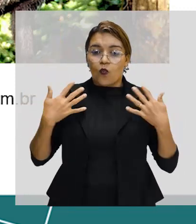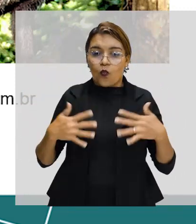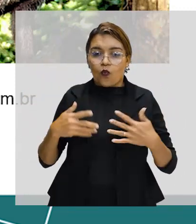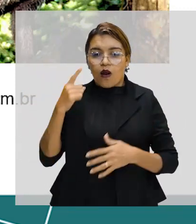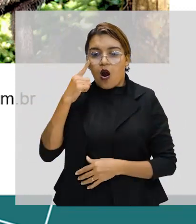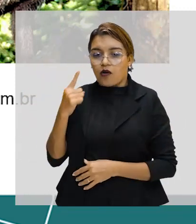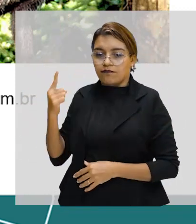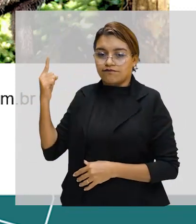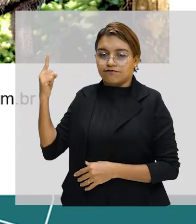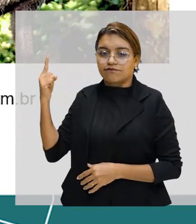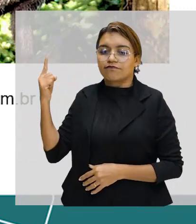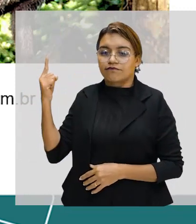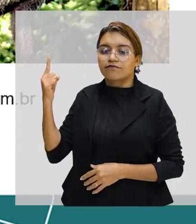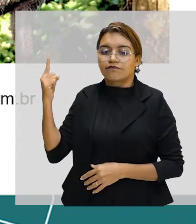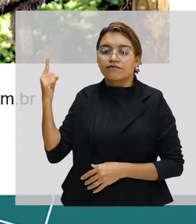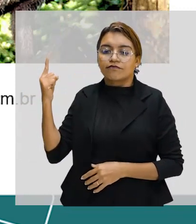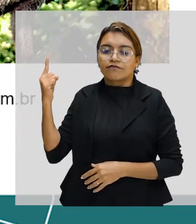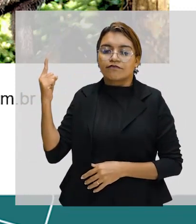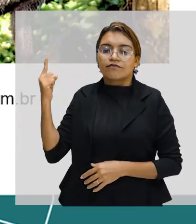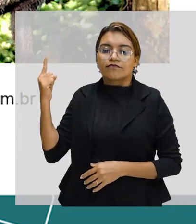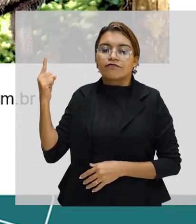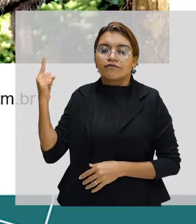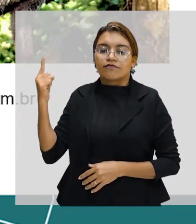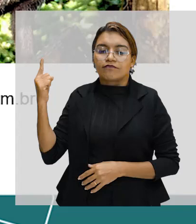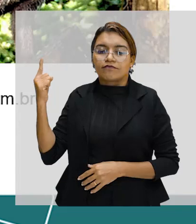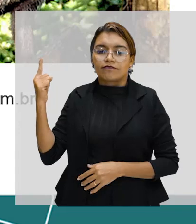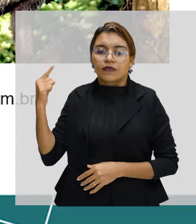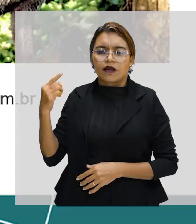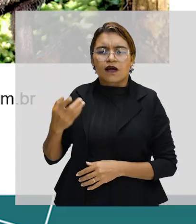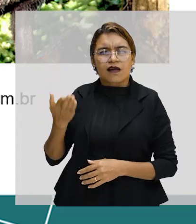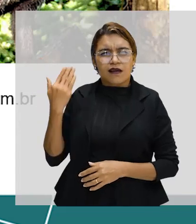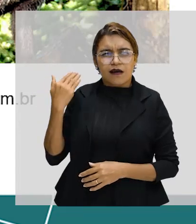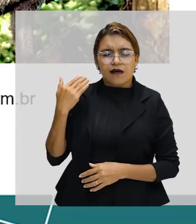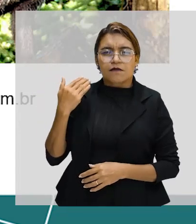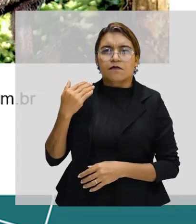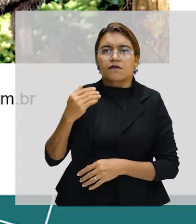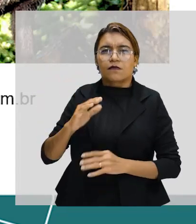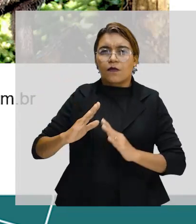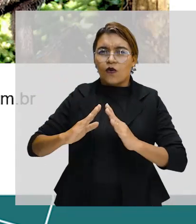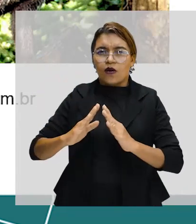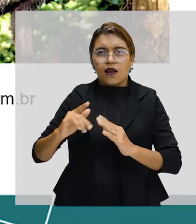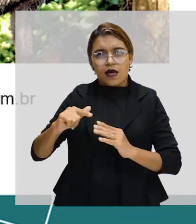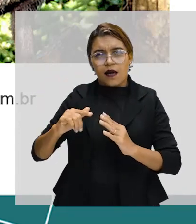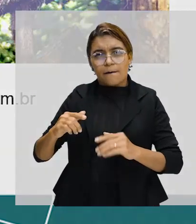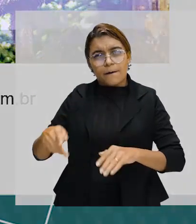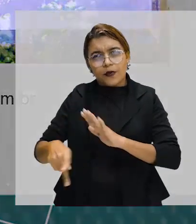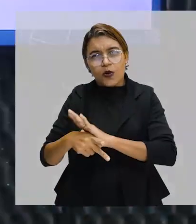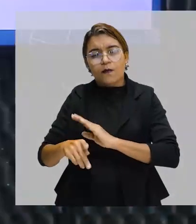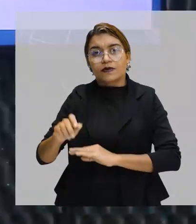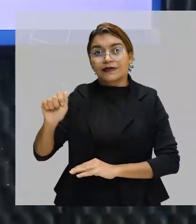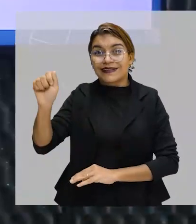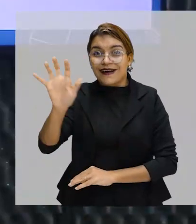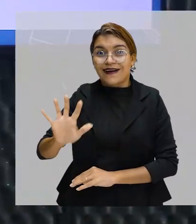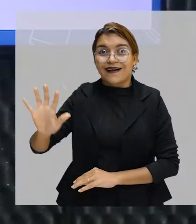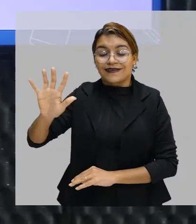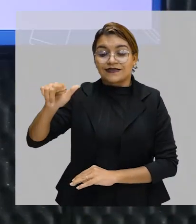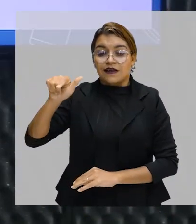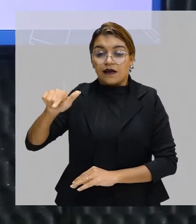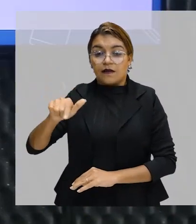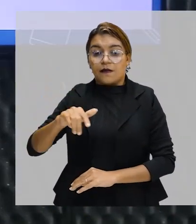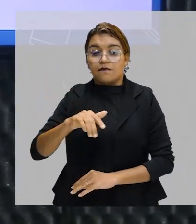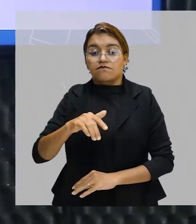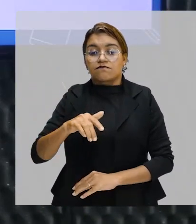aqui a figura dele, animais que habitam a Ásia Central, morreram para que fossem extraídos deles